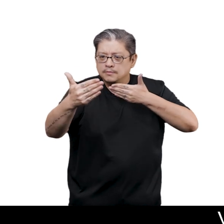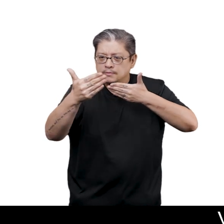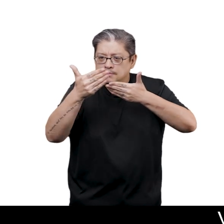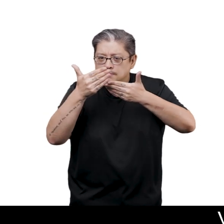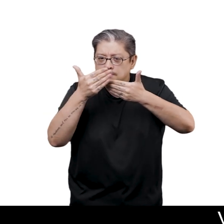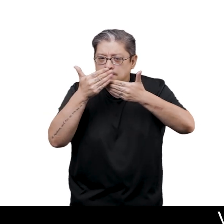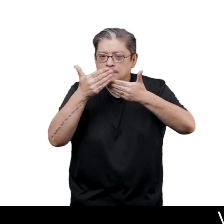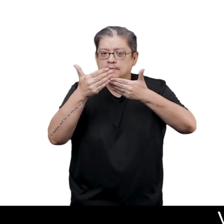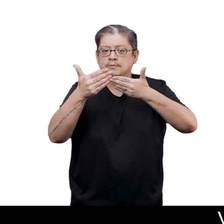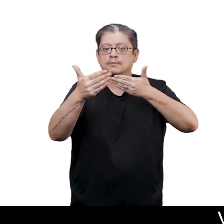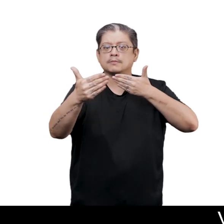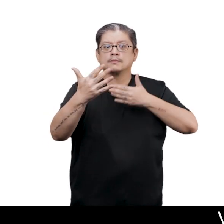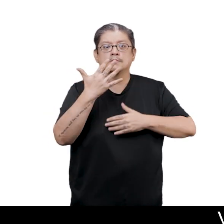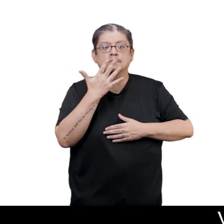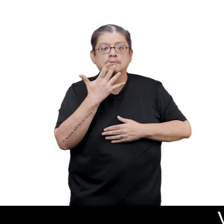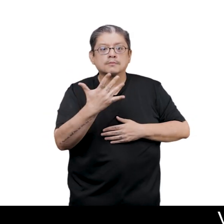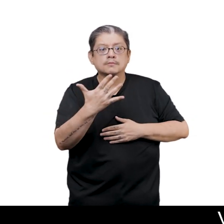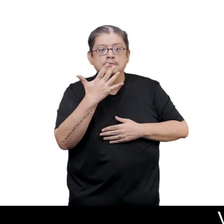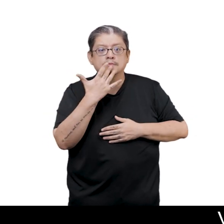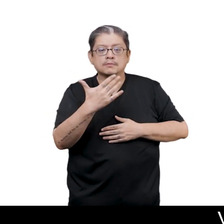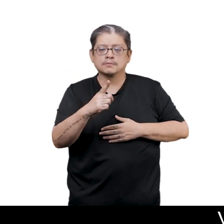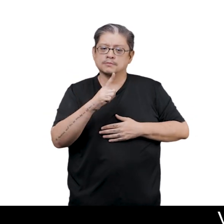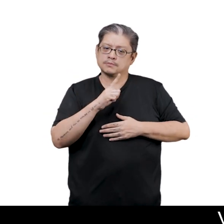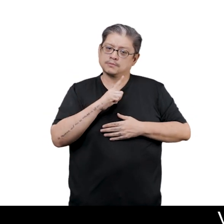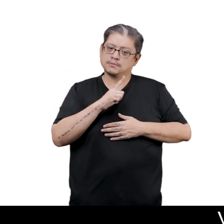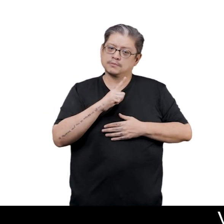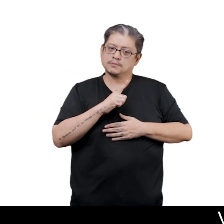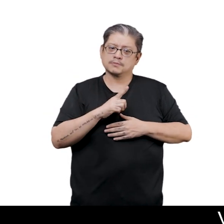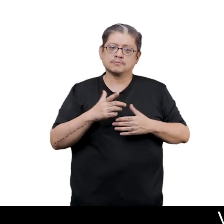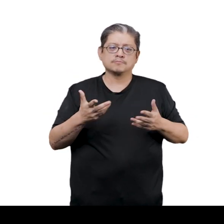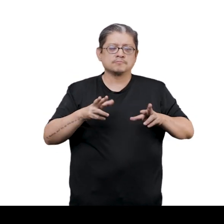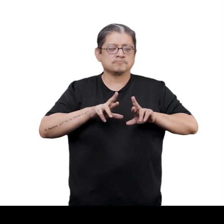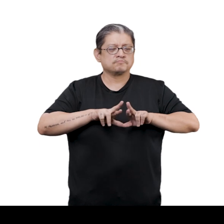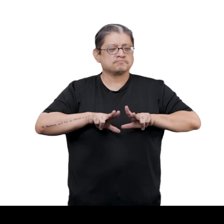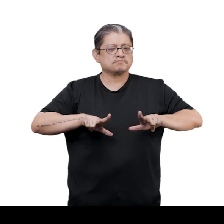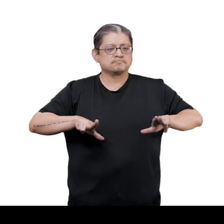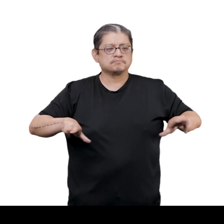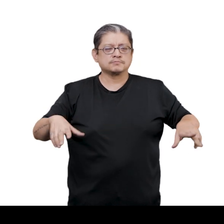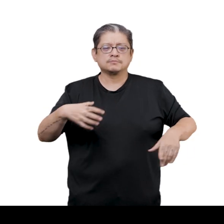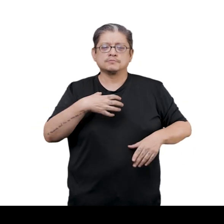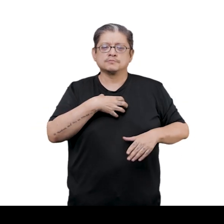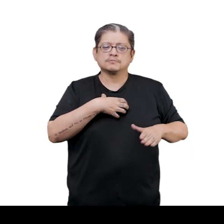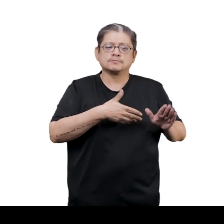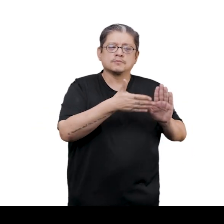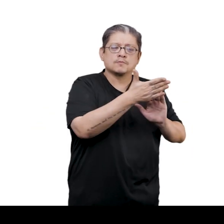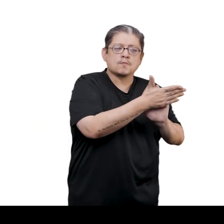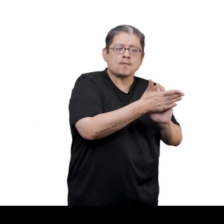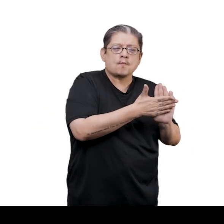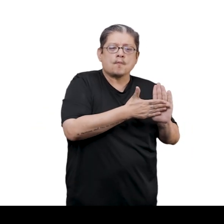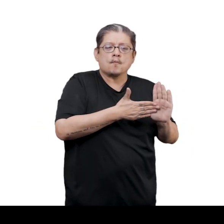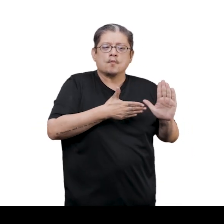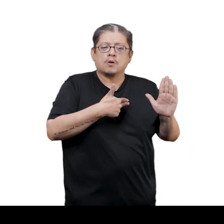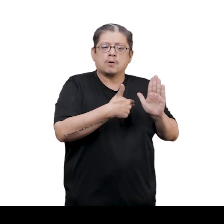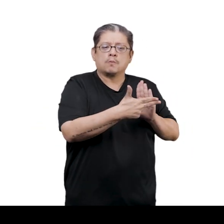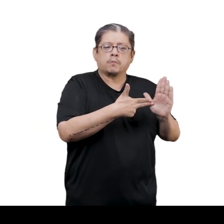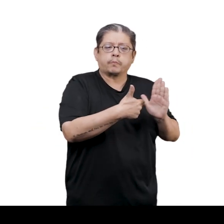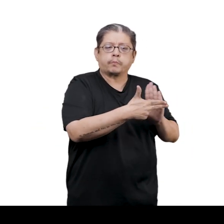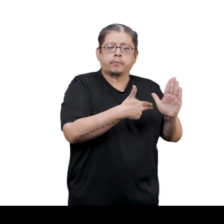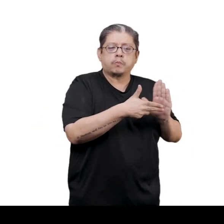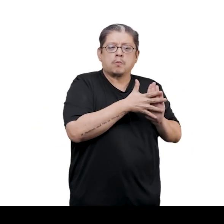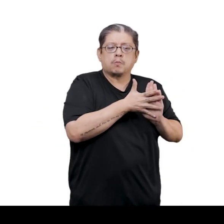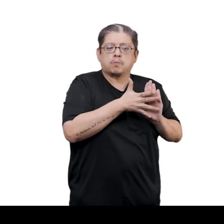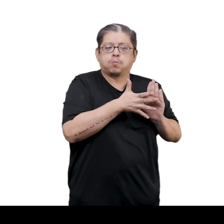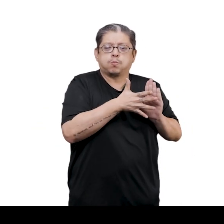de perto, as áreas de cor apresentam diferentes tratamentos, ora chapados e uniformes, ora com